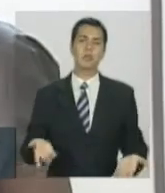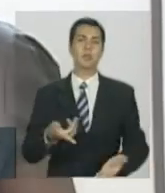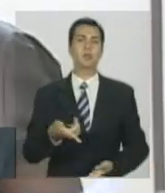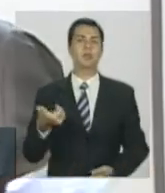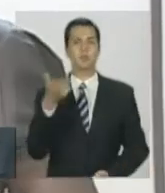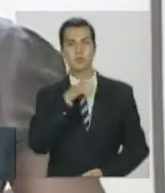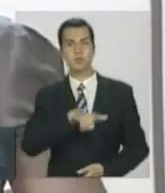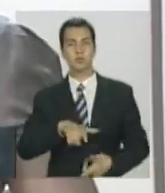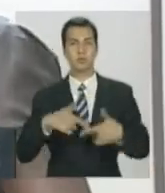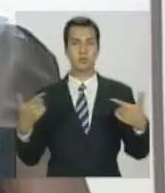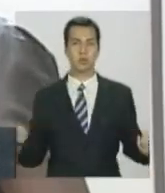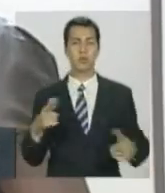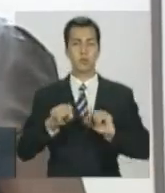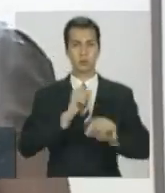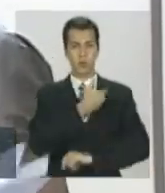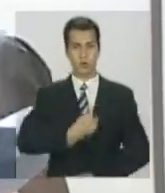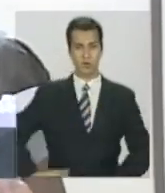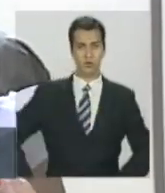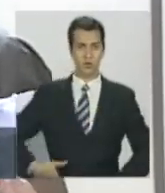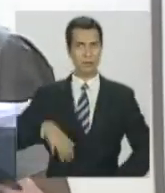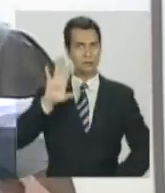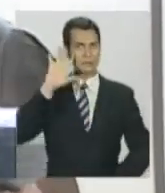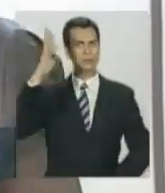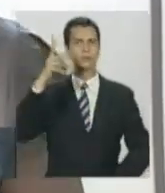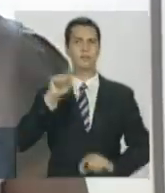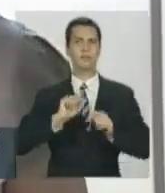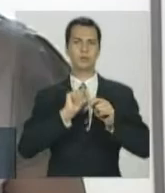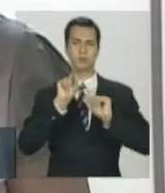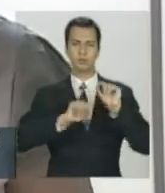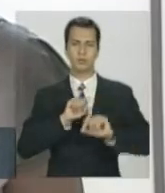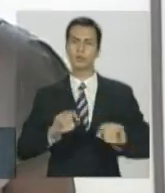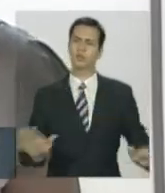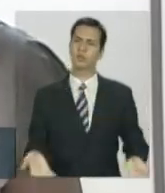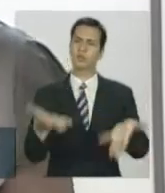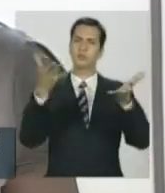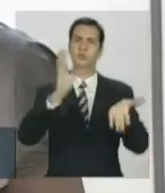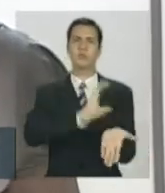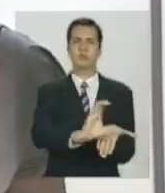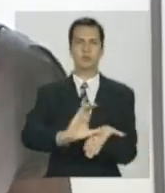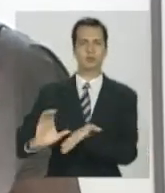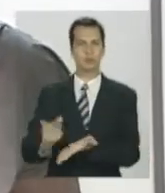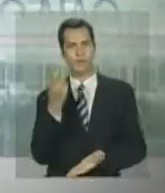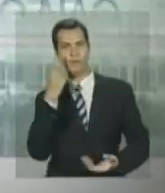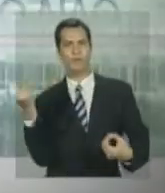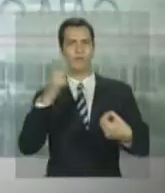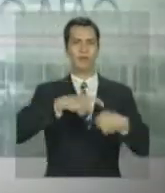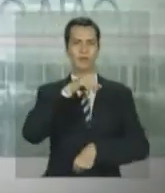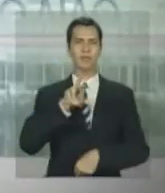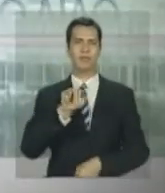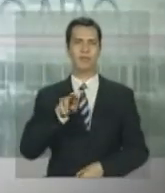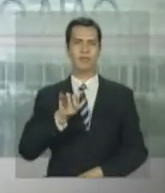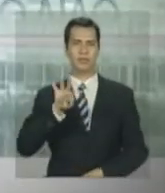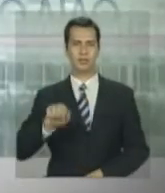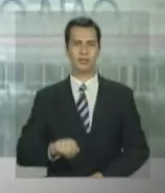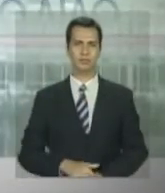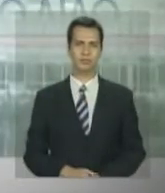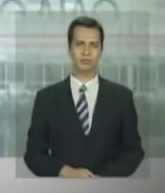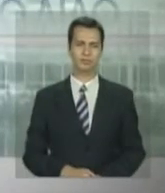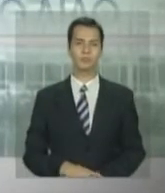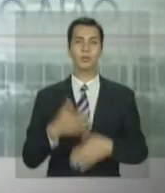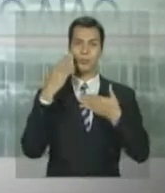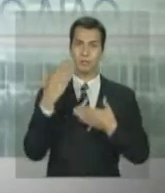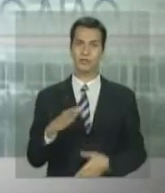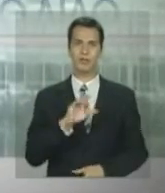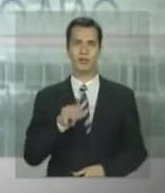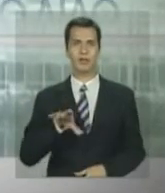se realize, o governo, uma das estratégias adotadas pelo governo é estimular os investimentos. Renata. Obrigada, Carla.